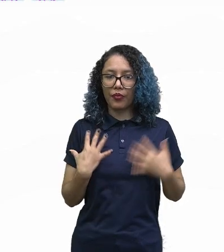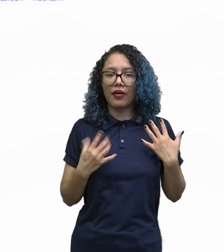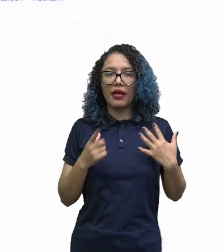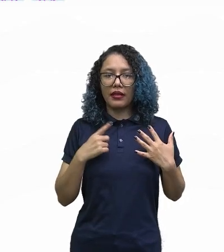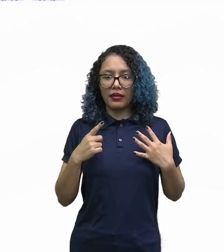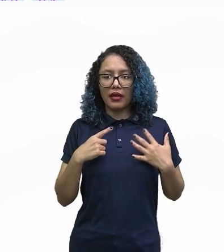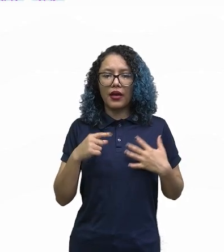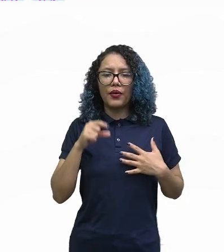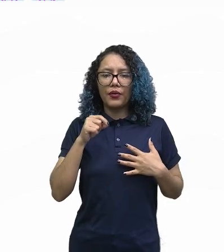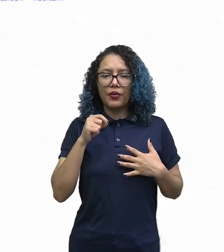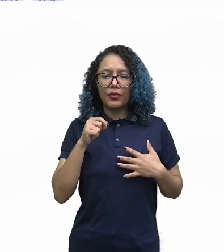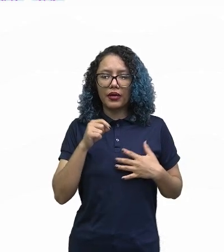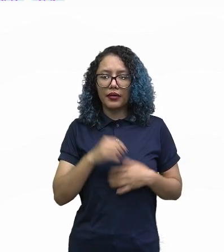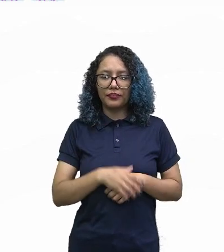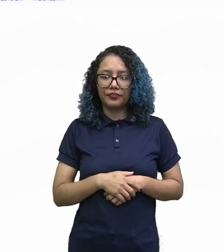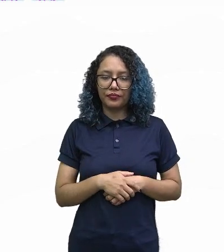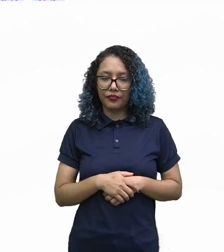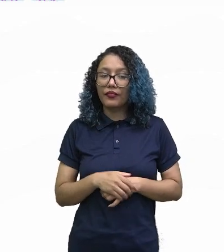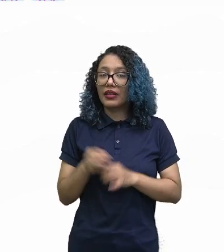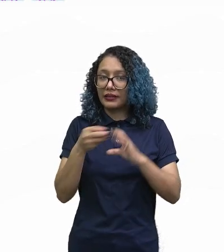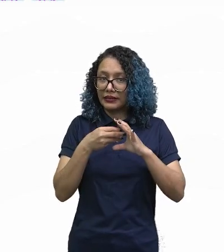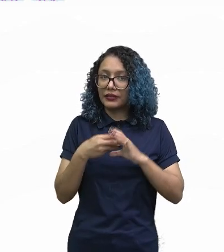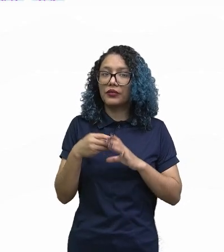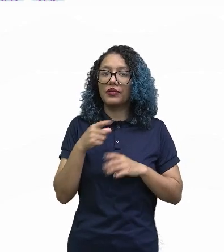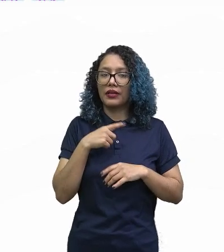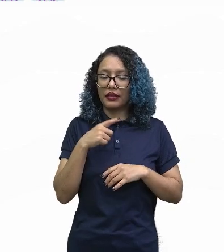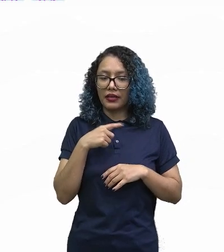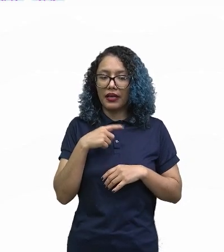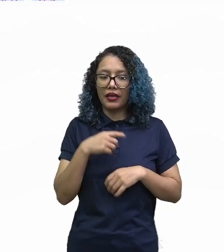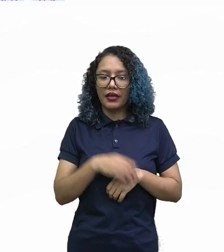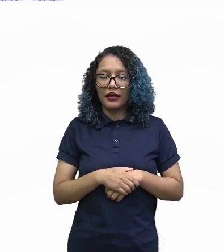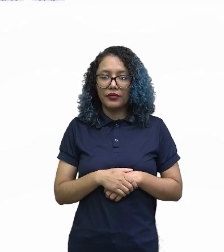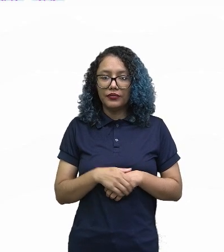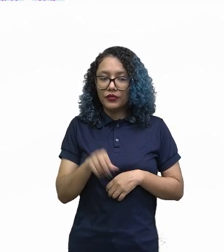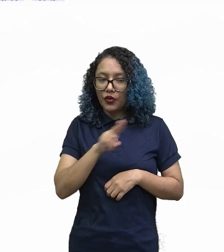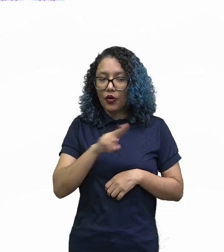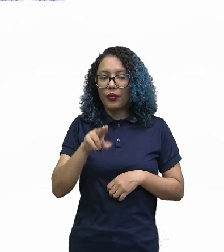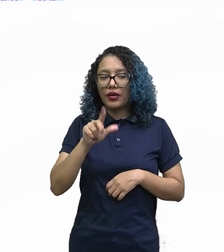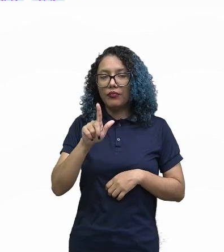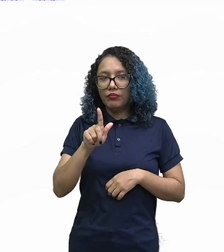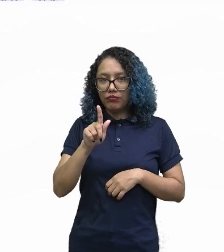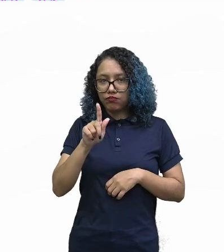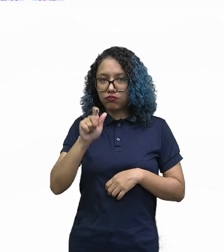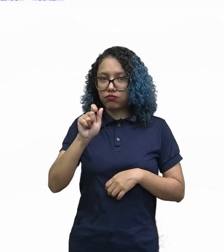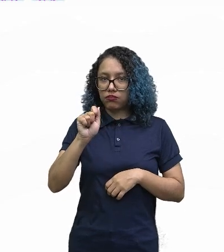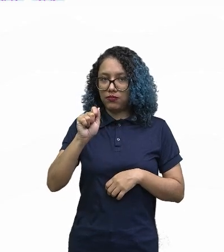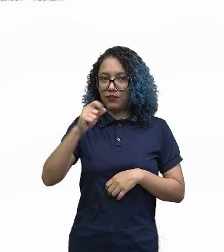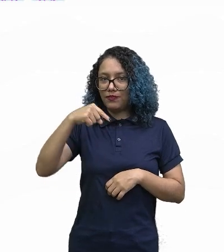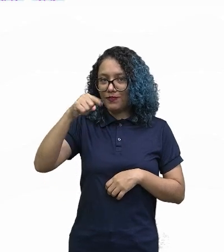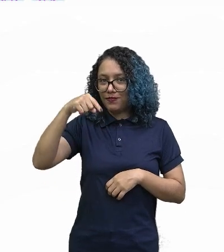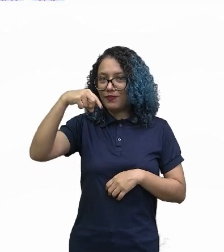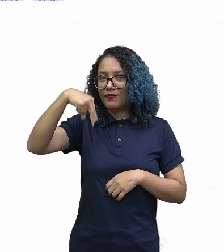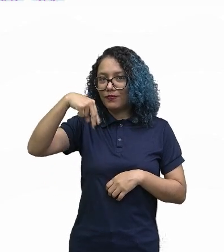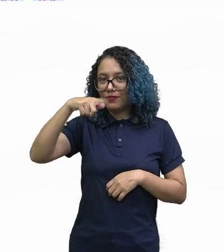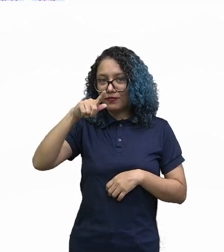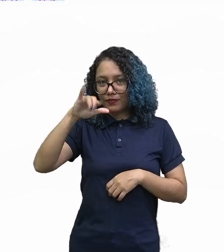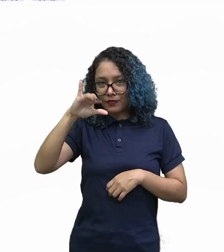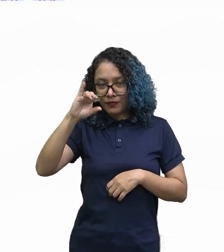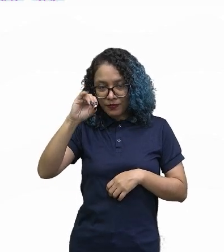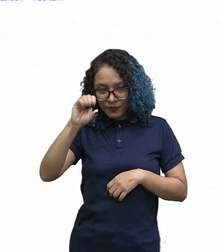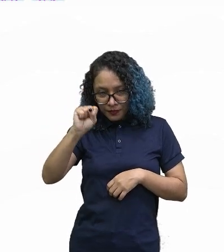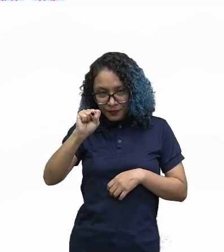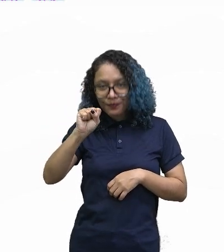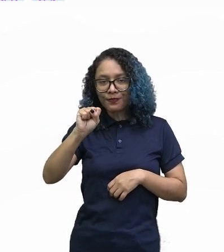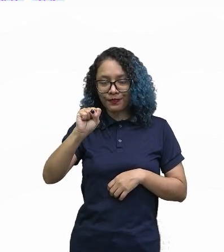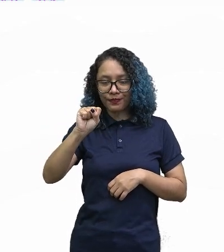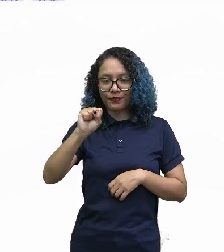tem um acúmulo desses corpos celulares, que é denominado gânglios, tá certo? E aí, né, a gente vai observar